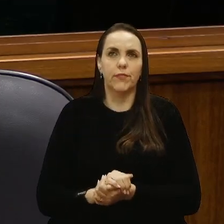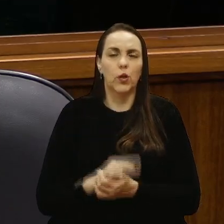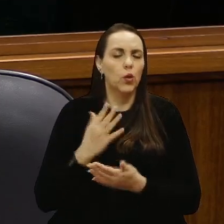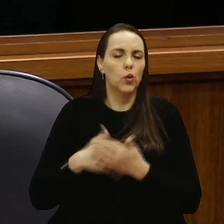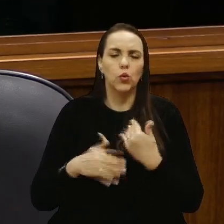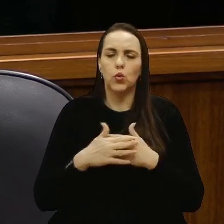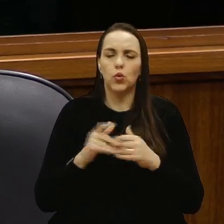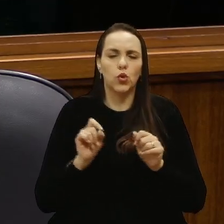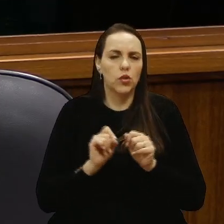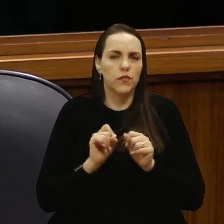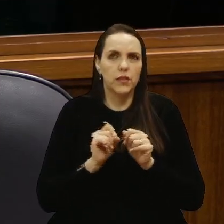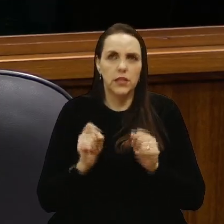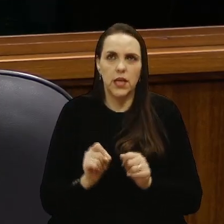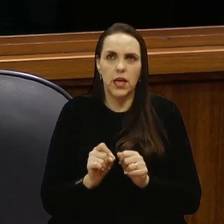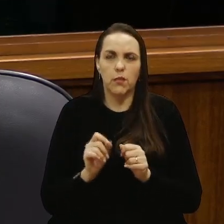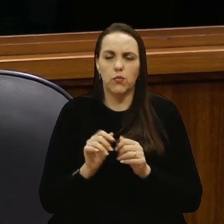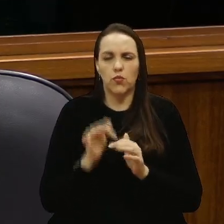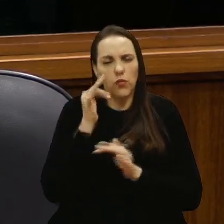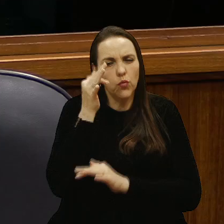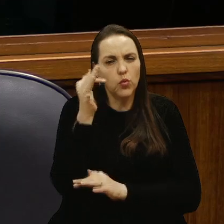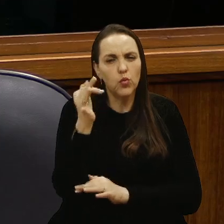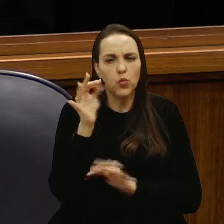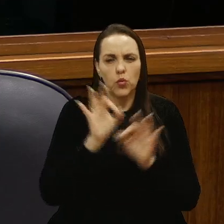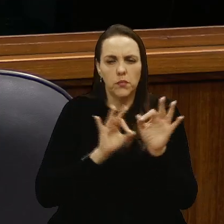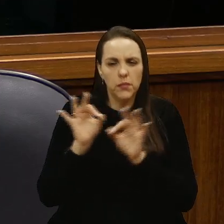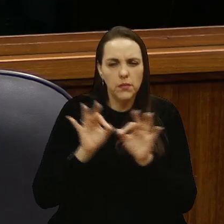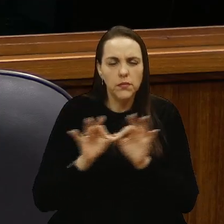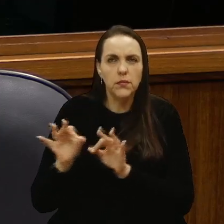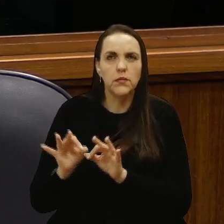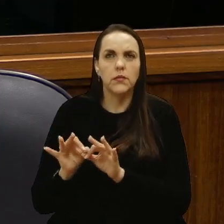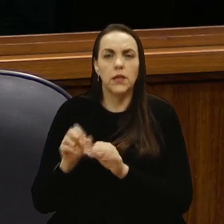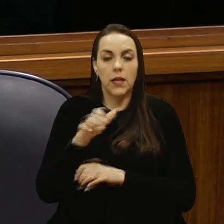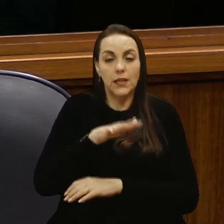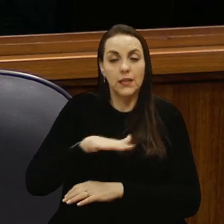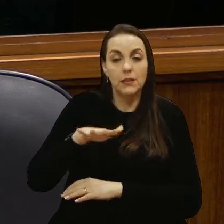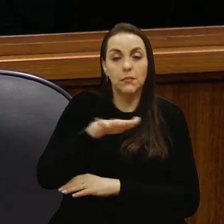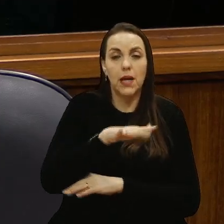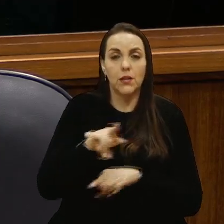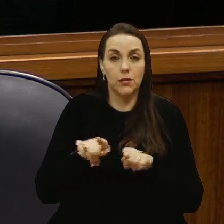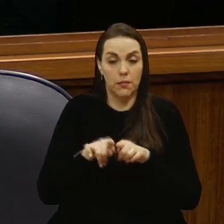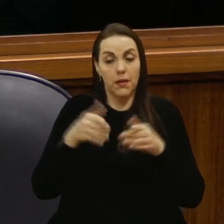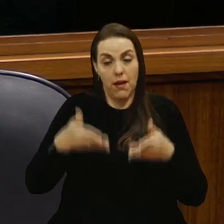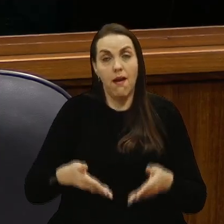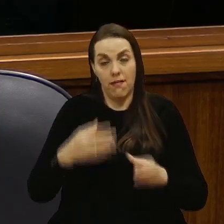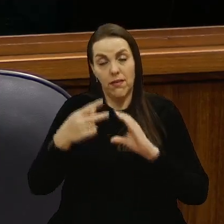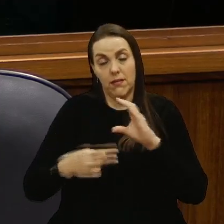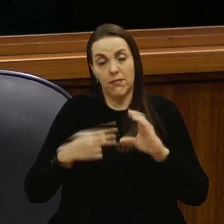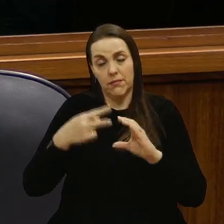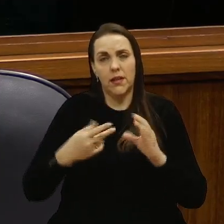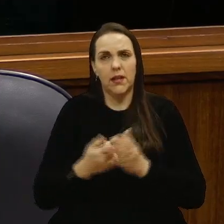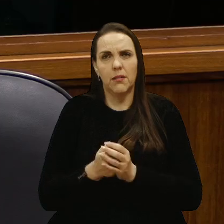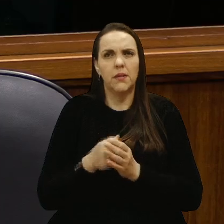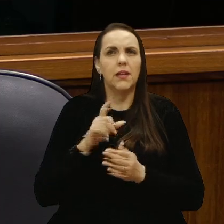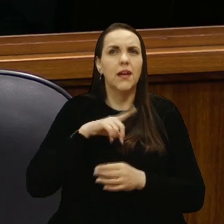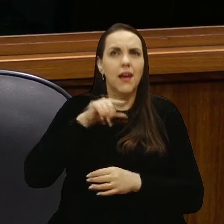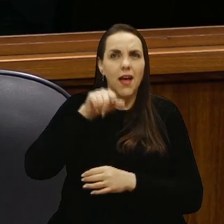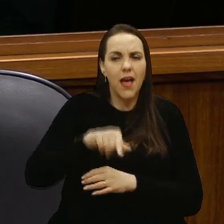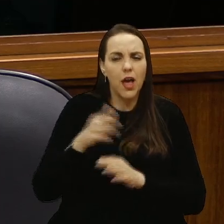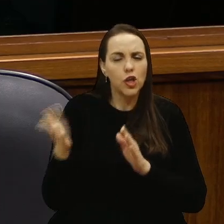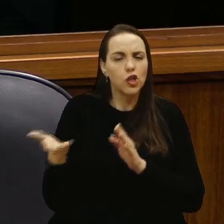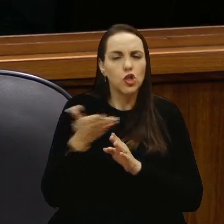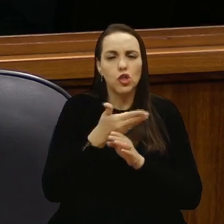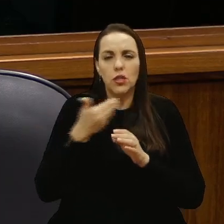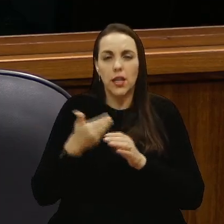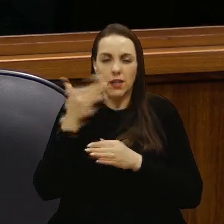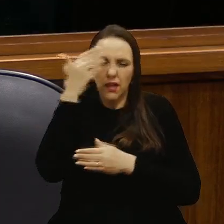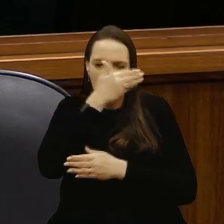tudo aquilo que a gente projeta, inclusive, dentro de espaços como o espaço do parlamento, vem para tirar essa